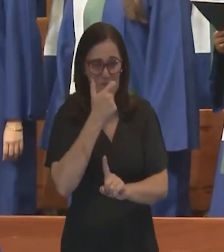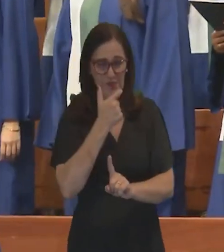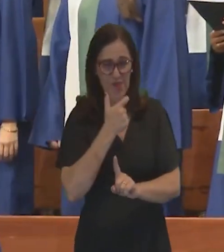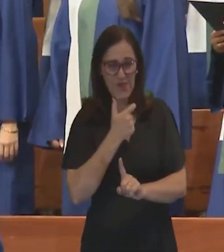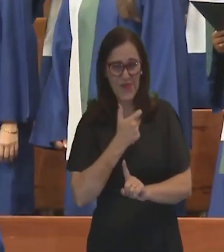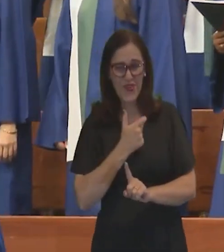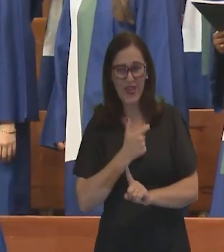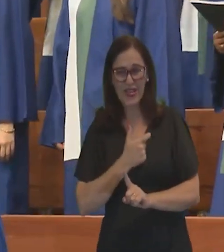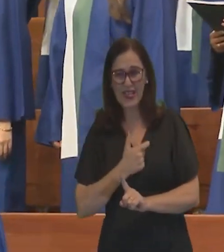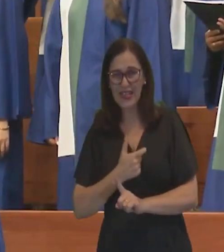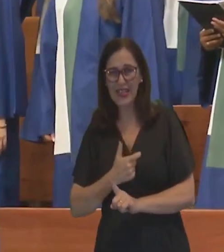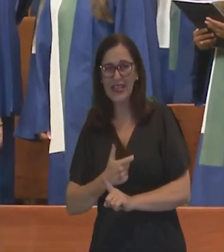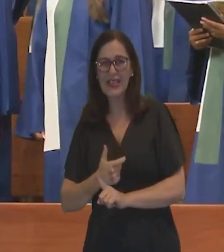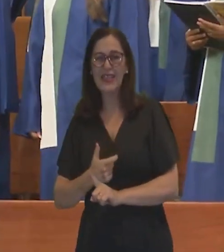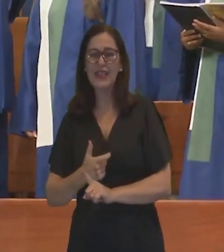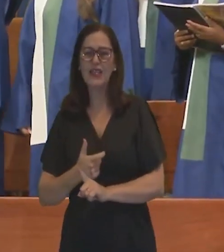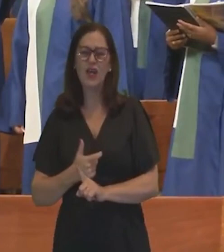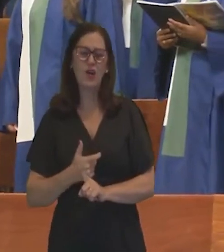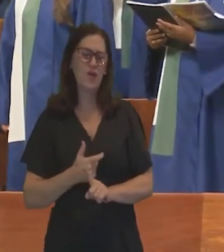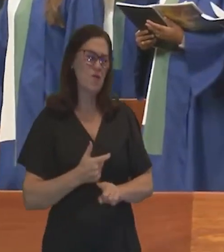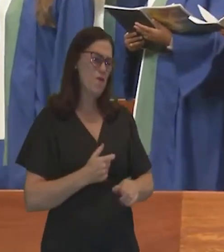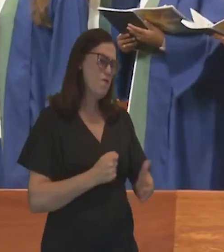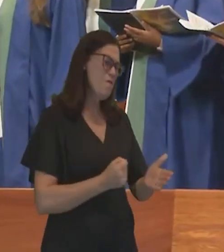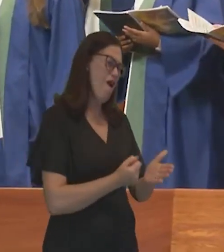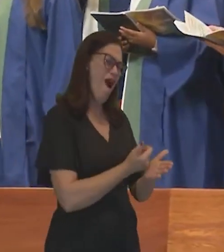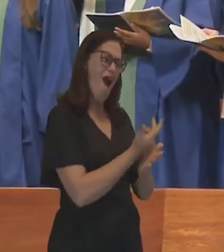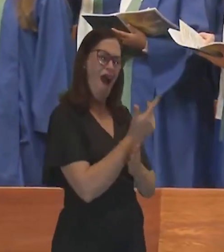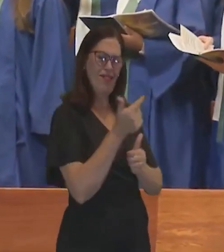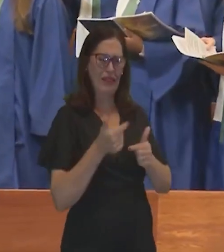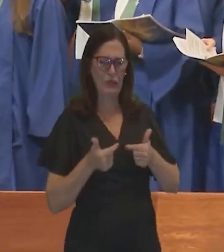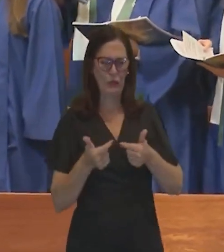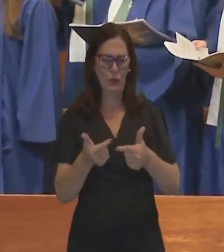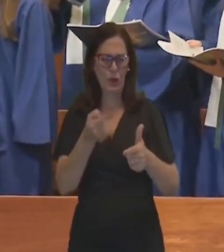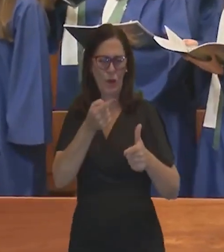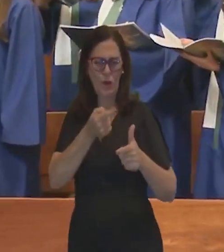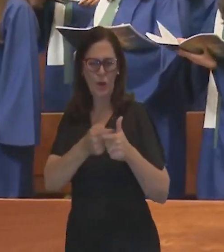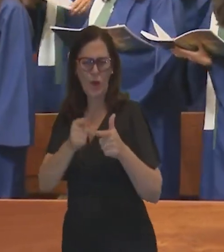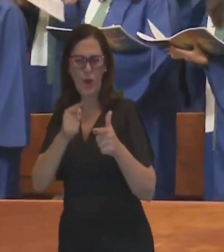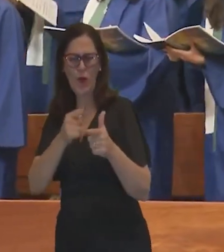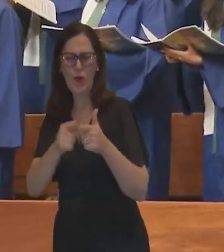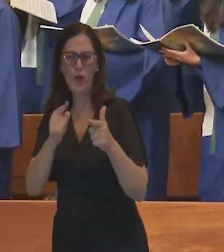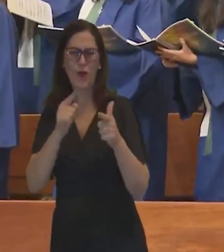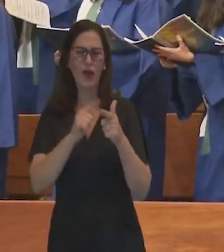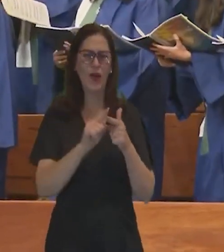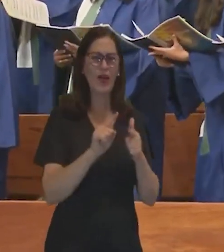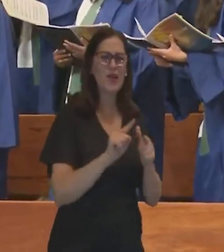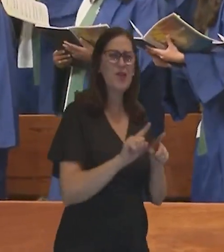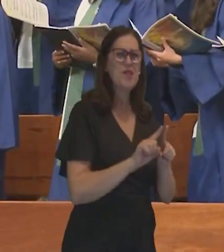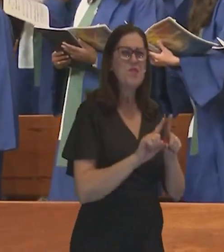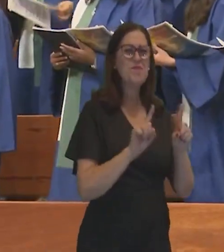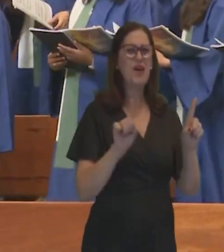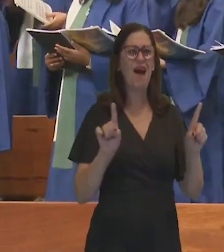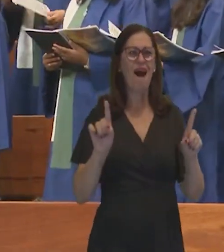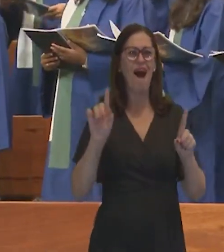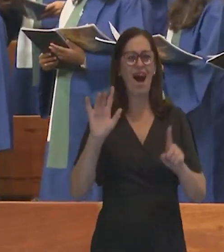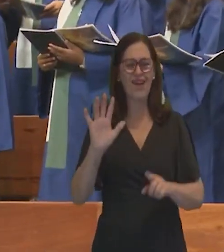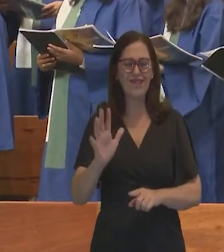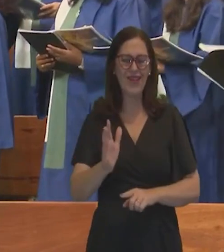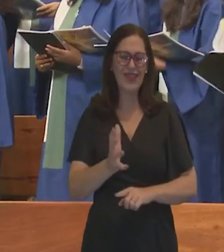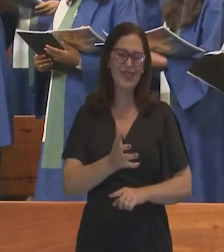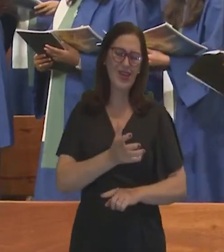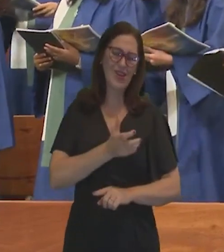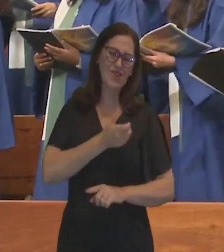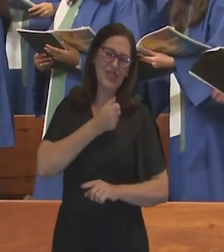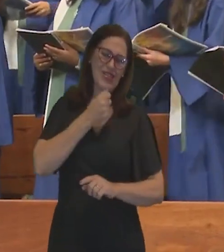mimas Tantas lutas at chegar a lá mais assalto para te